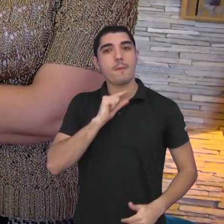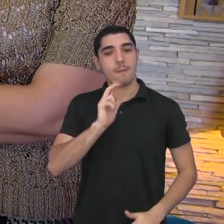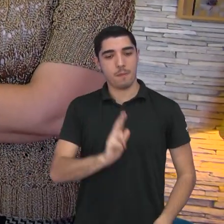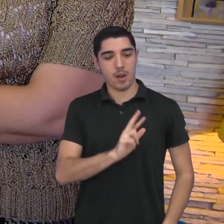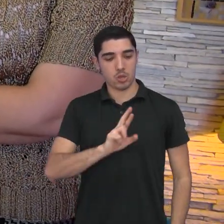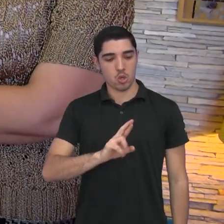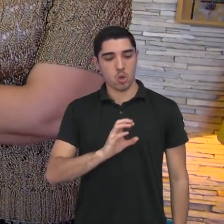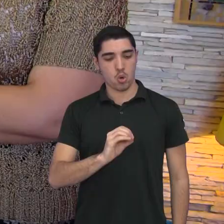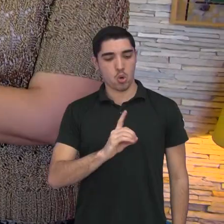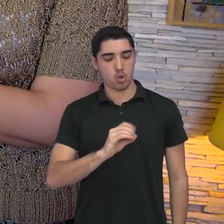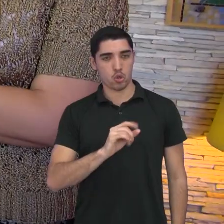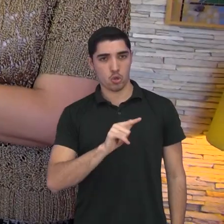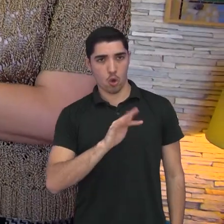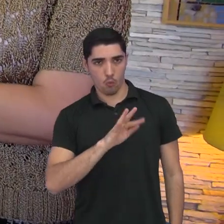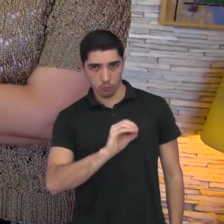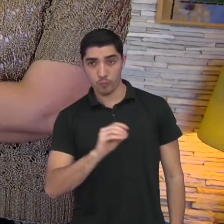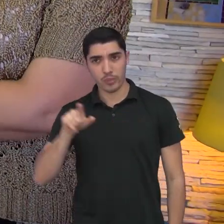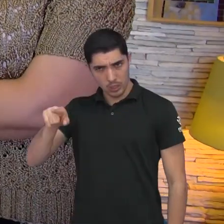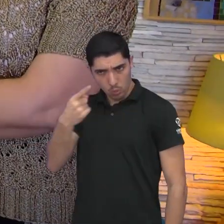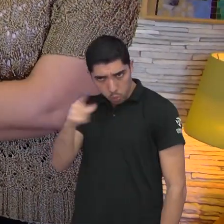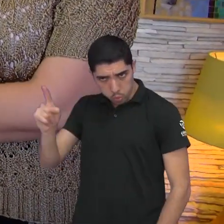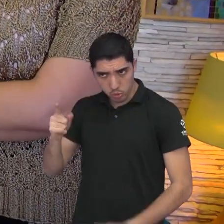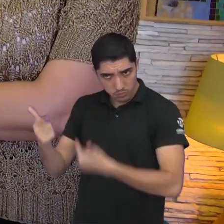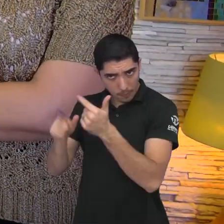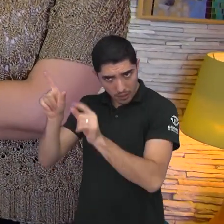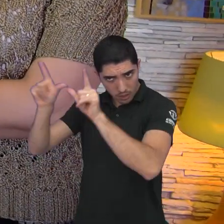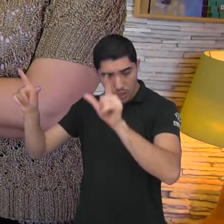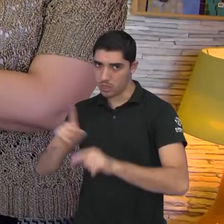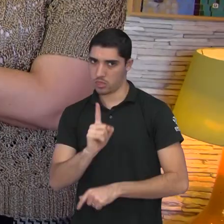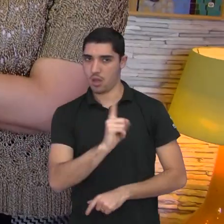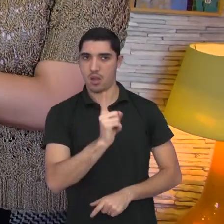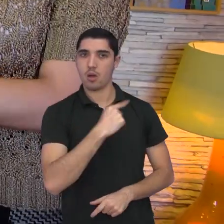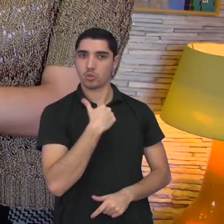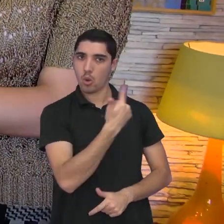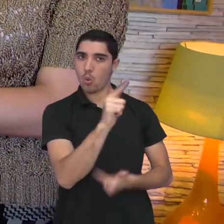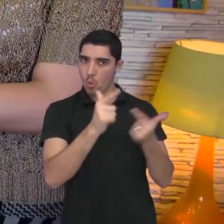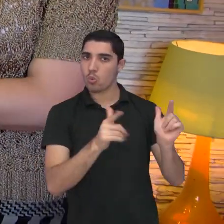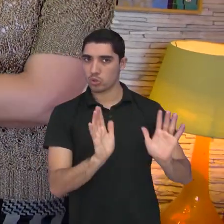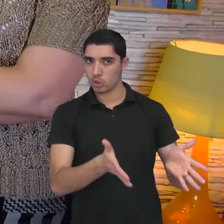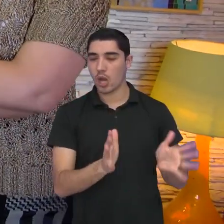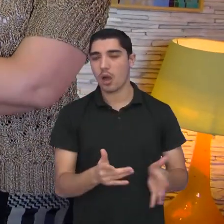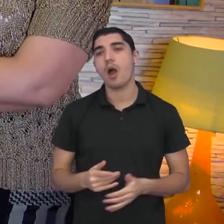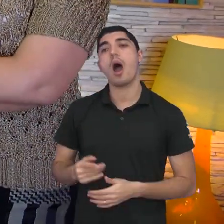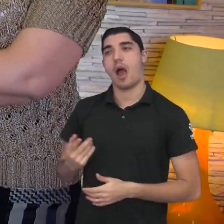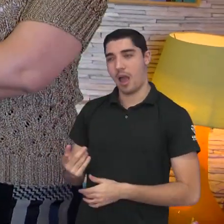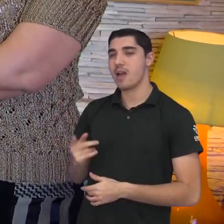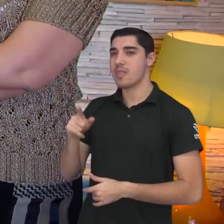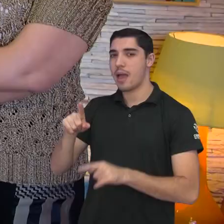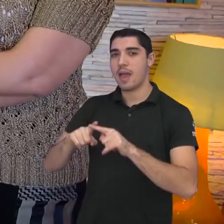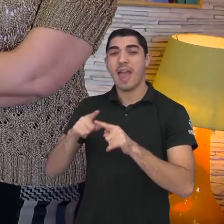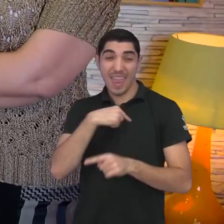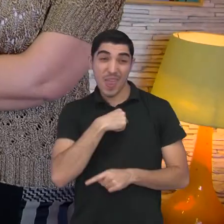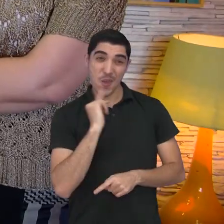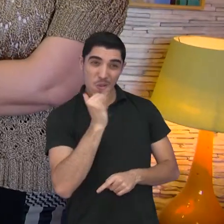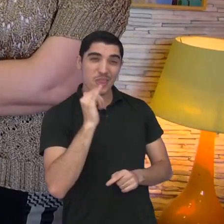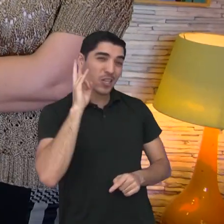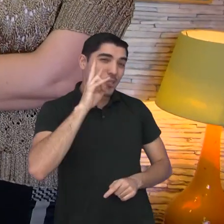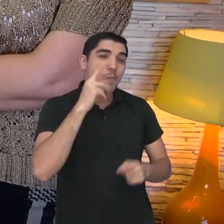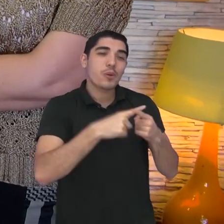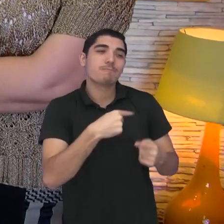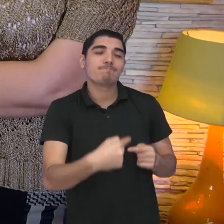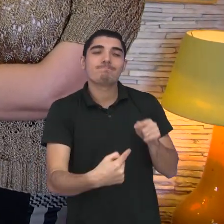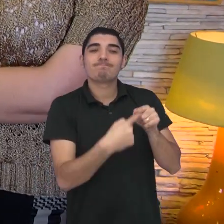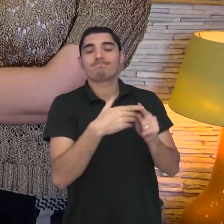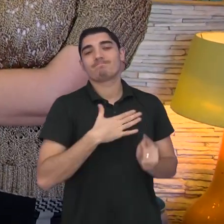Padre Rodolfo, né? Foi seu último trabalho? Não foi, mas foi um dos últimos, né? Eu estou contando essa história porque teve uma